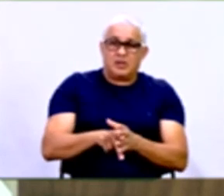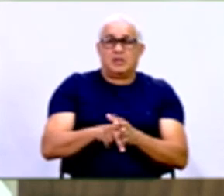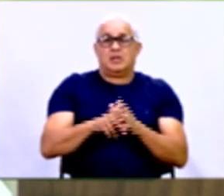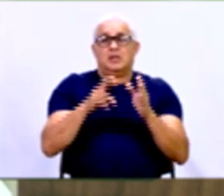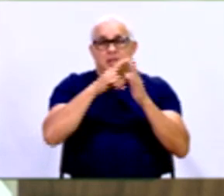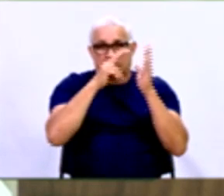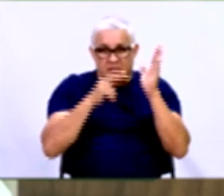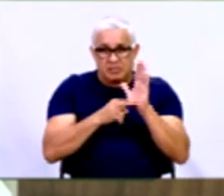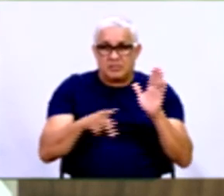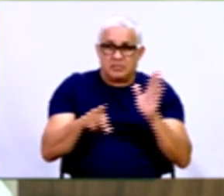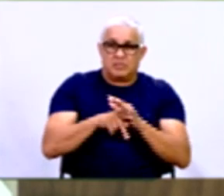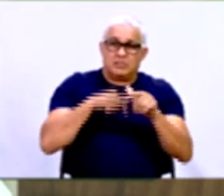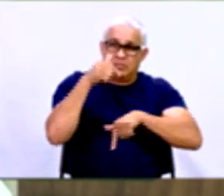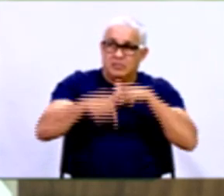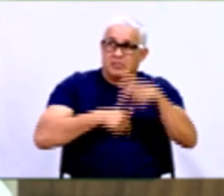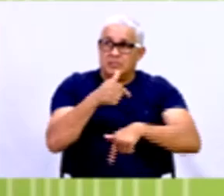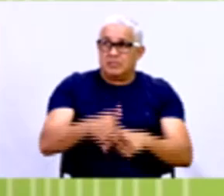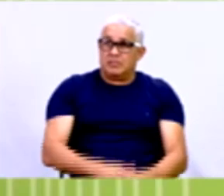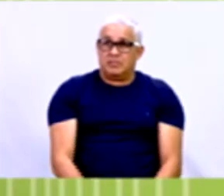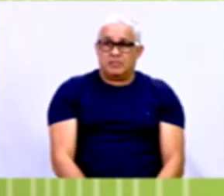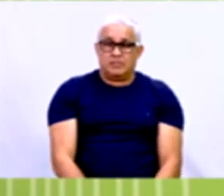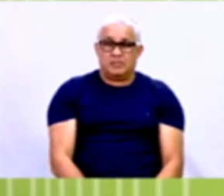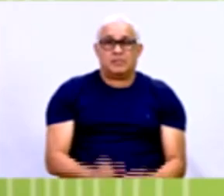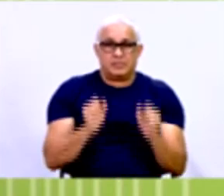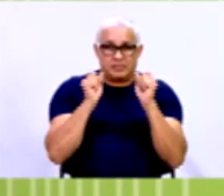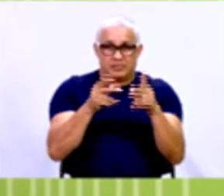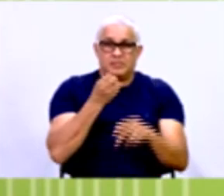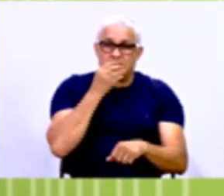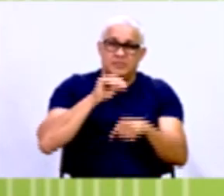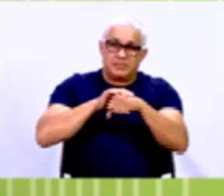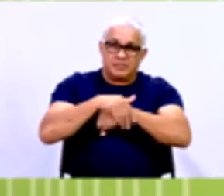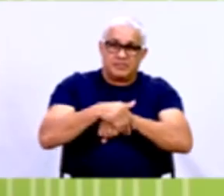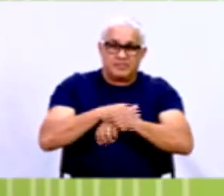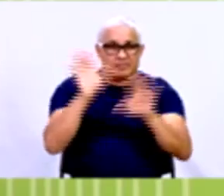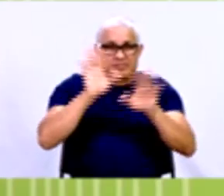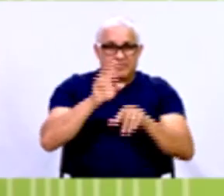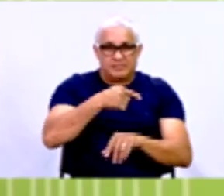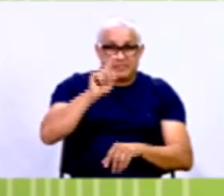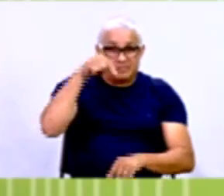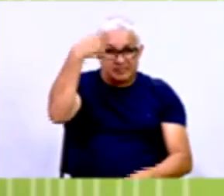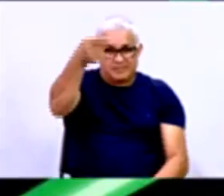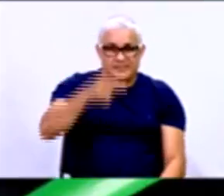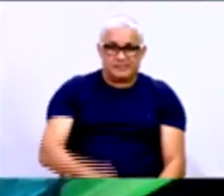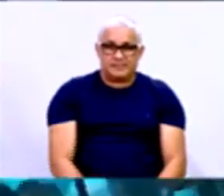no trabalho. Ok, então, boa noite, até semana que vem.